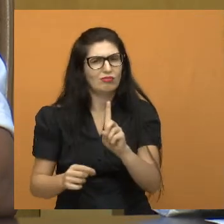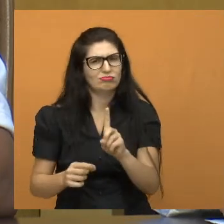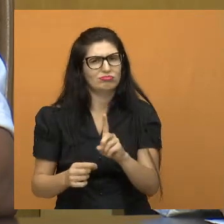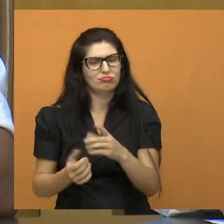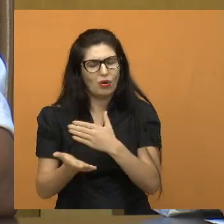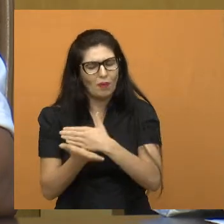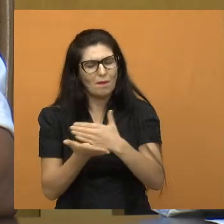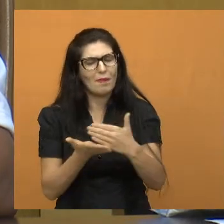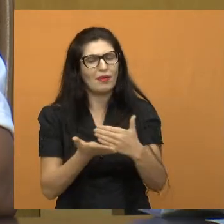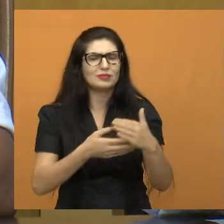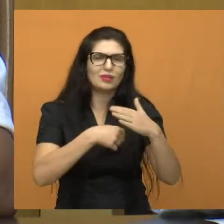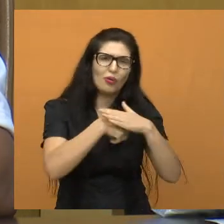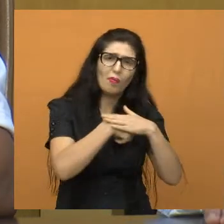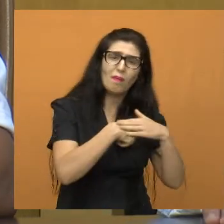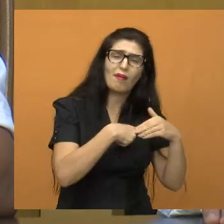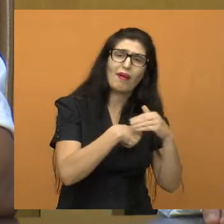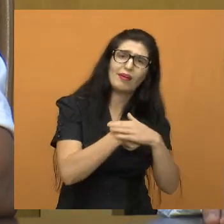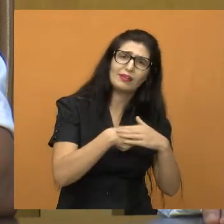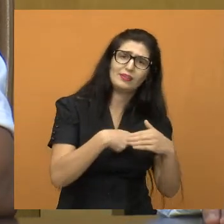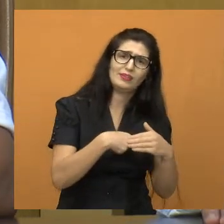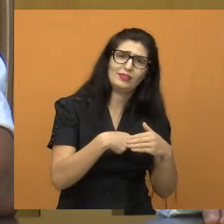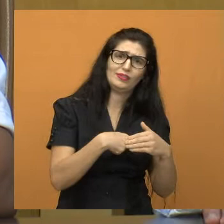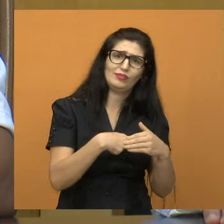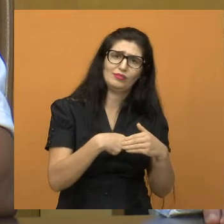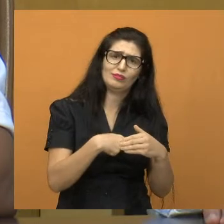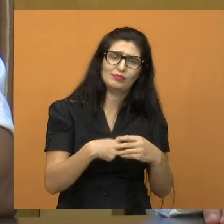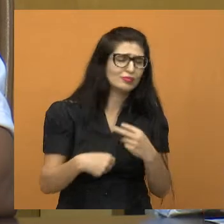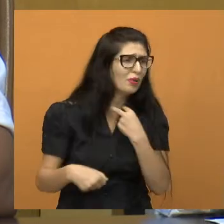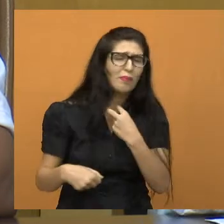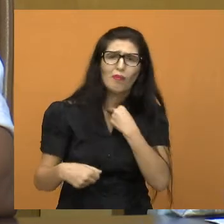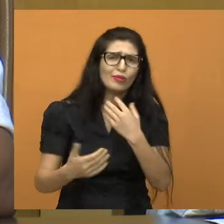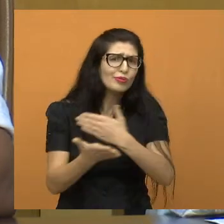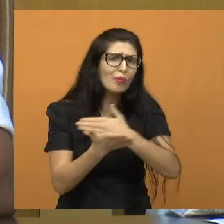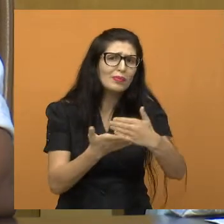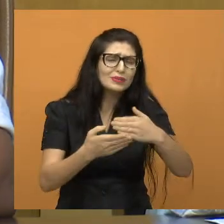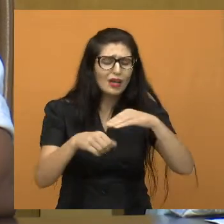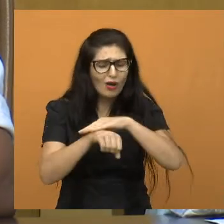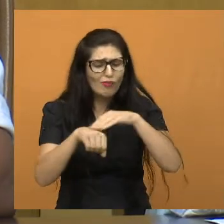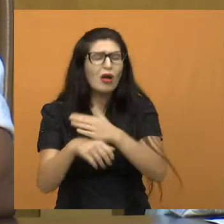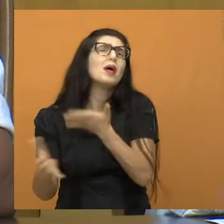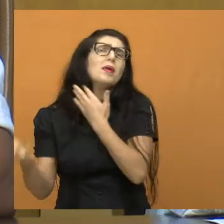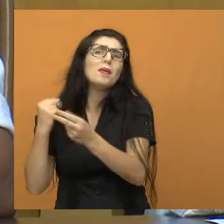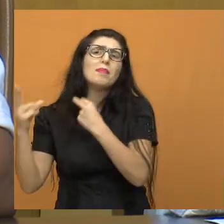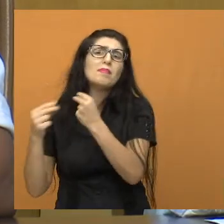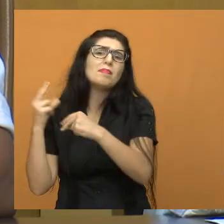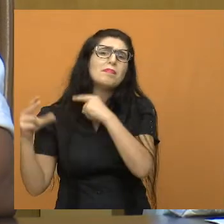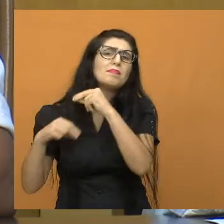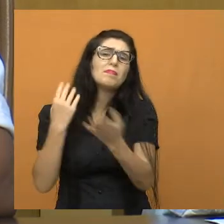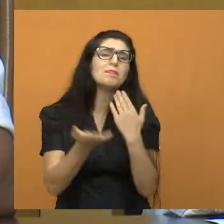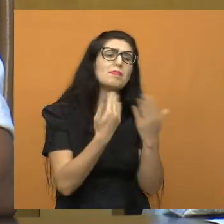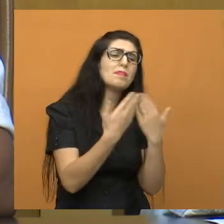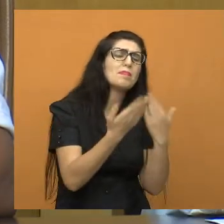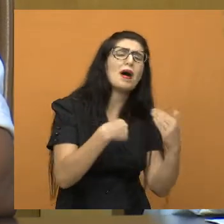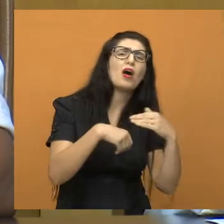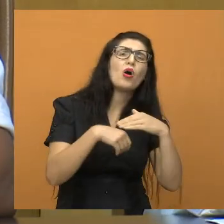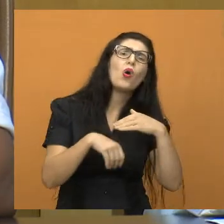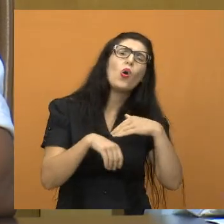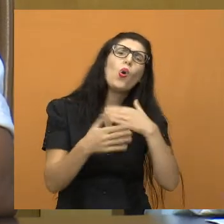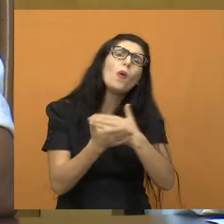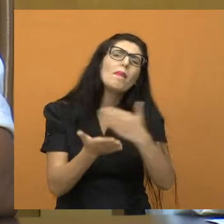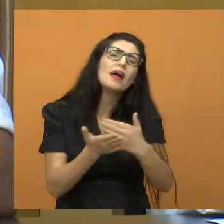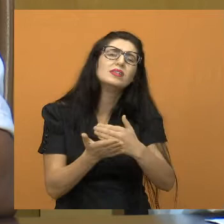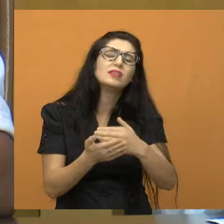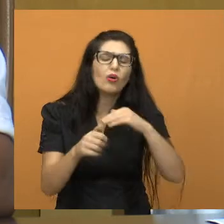contra o armamento, né, do cidadão. Porque eu não acredito que o ser